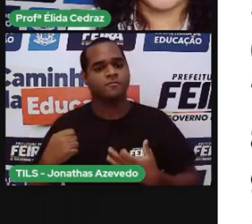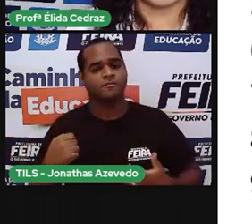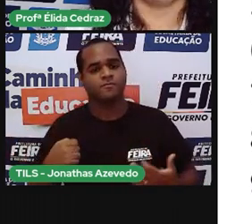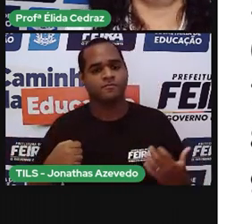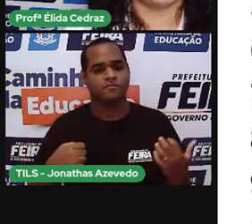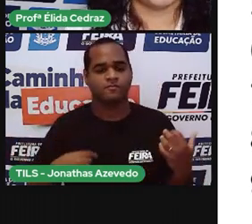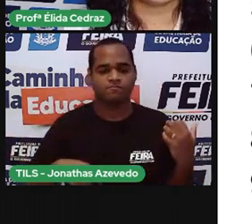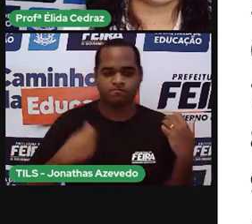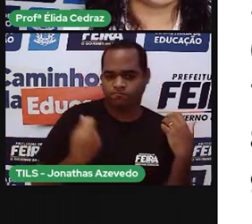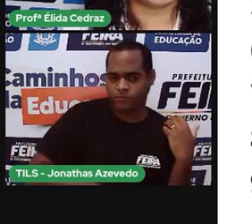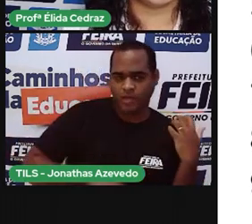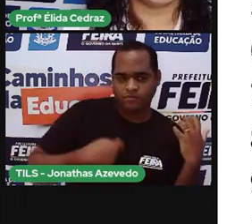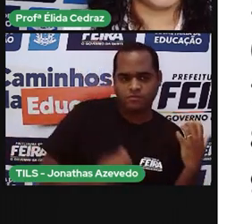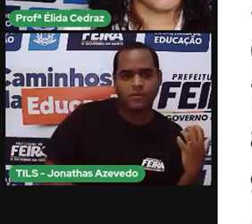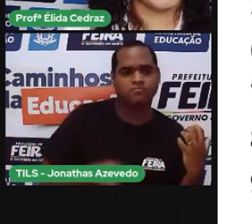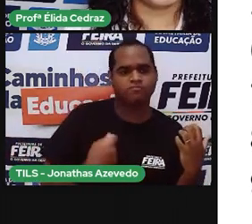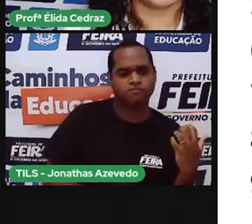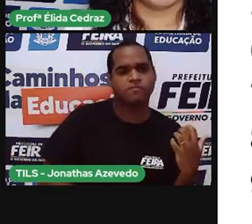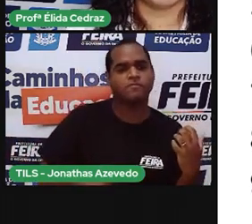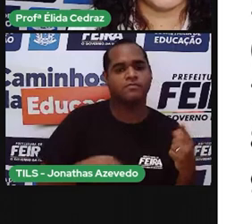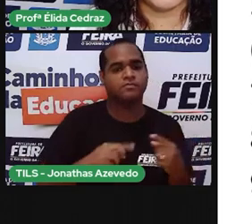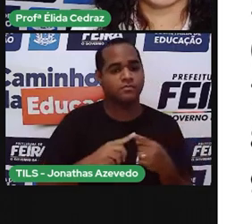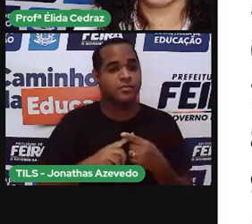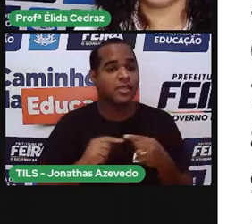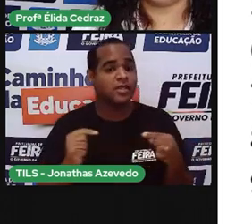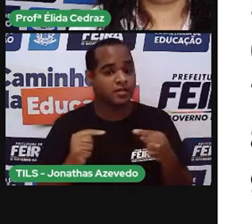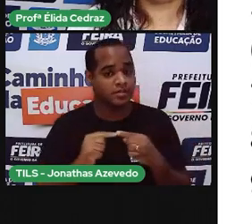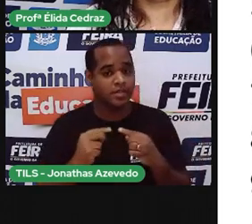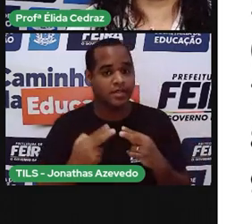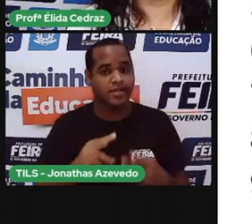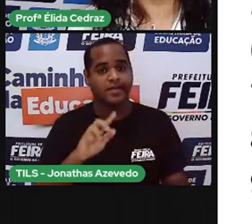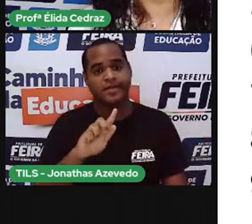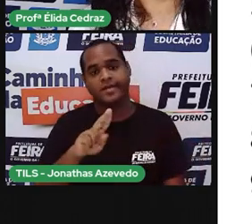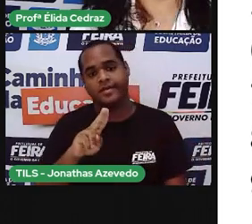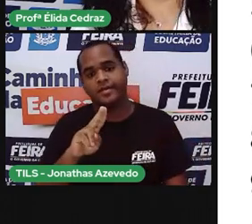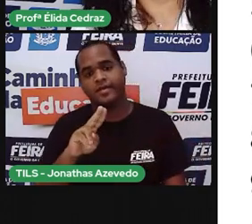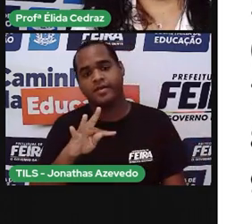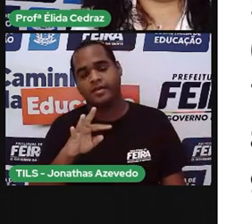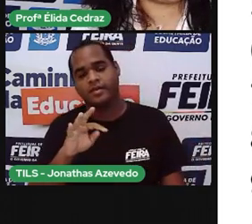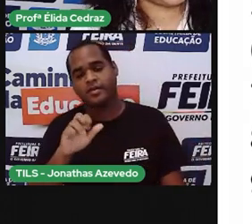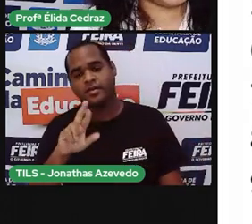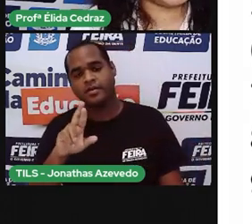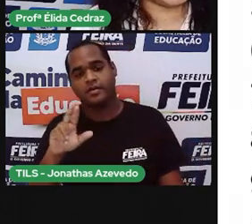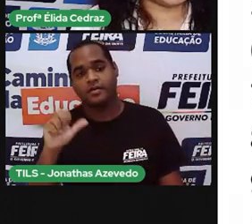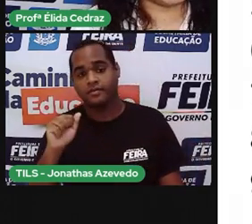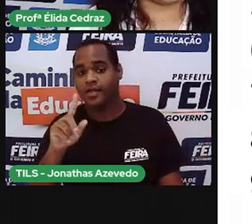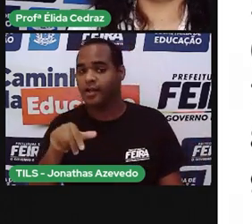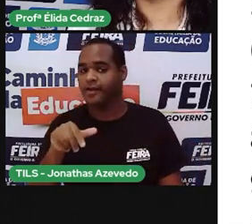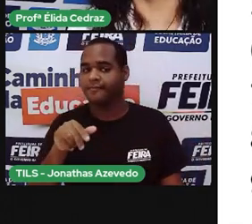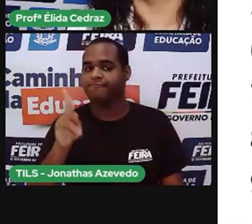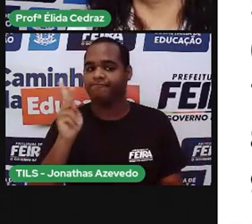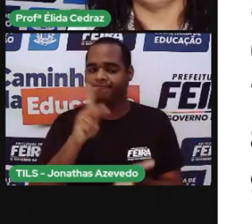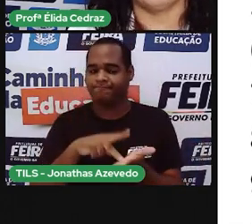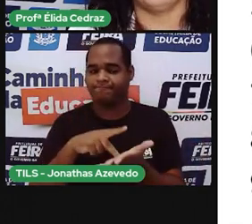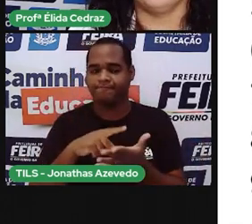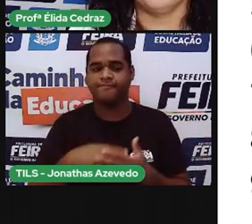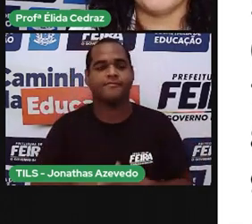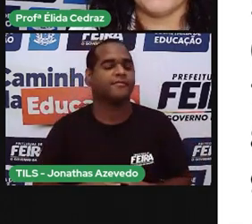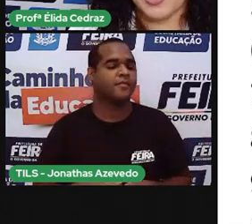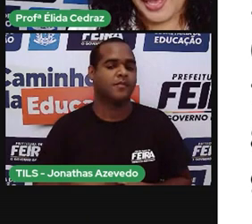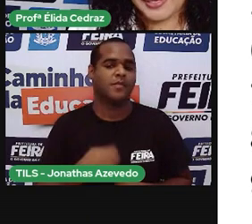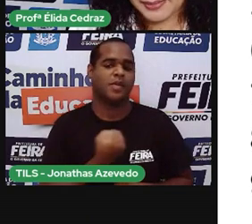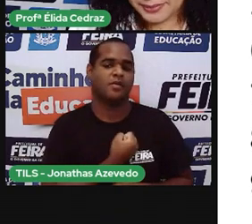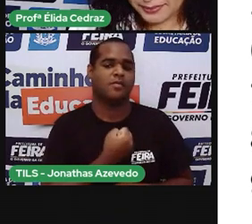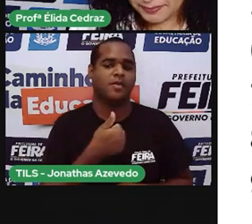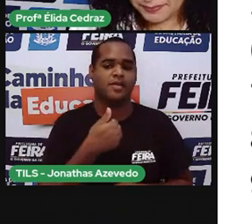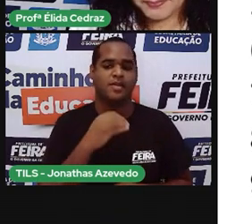É, a guitarra tem dois Rzinhos coladinhos, verdade. E o número 10? O